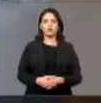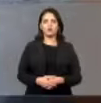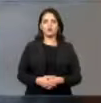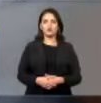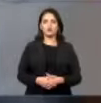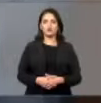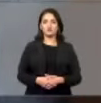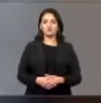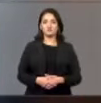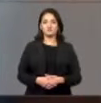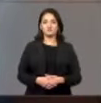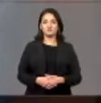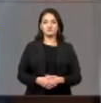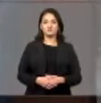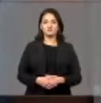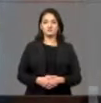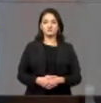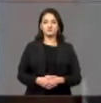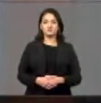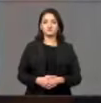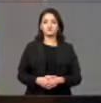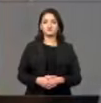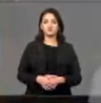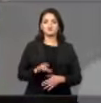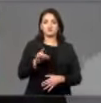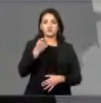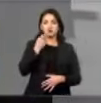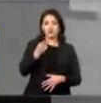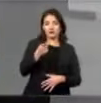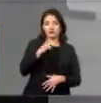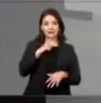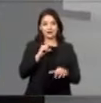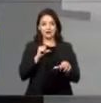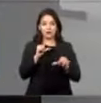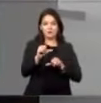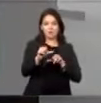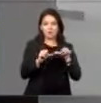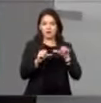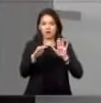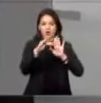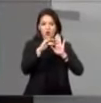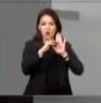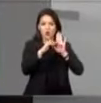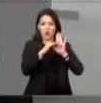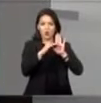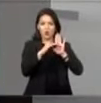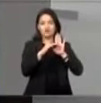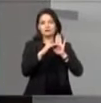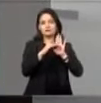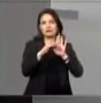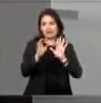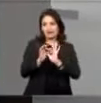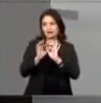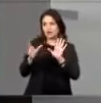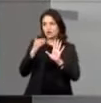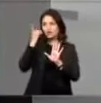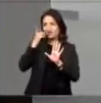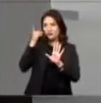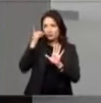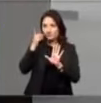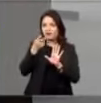Registro apenas que houve uma troca pela boa vontade do Caco, que permitiu que a deputada pudesse falar para que se